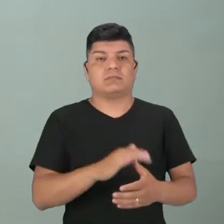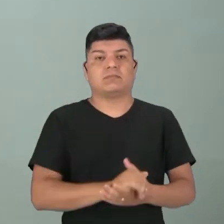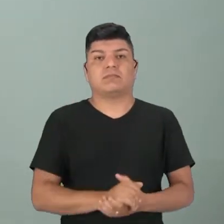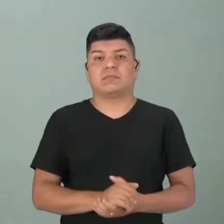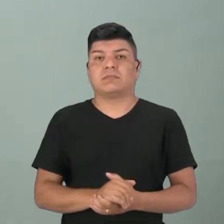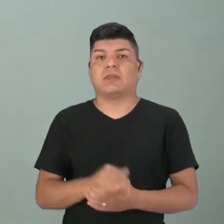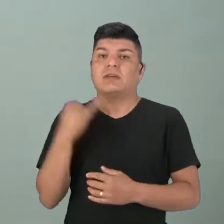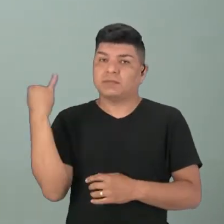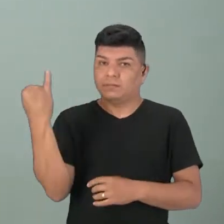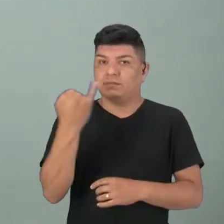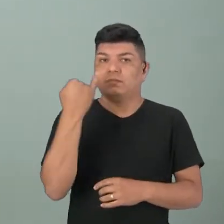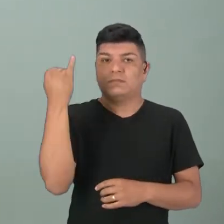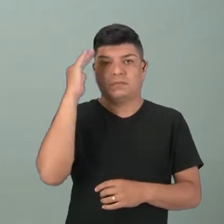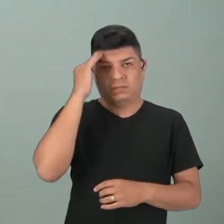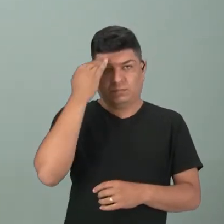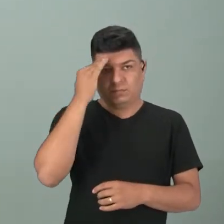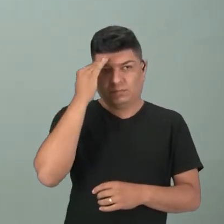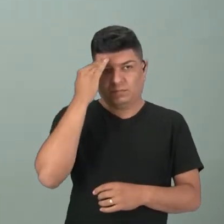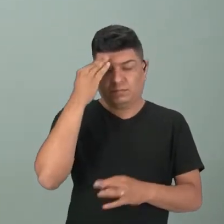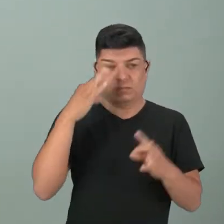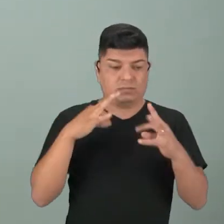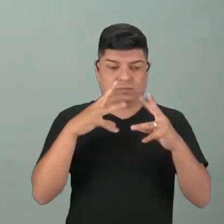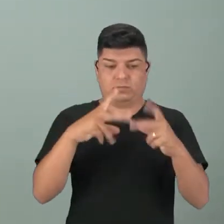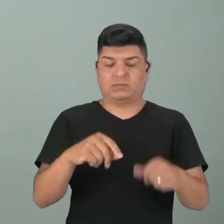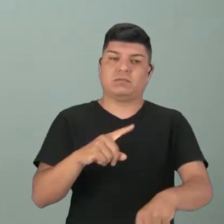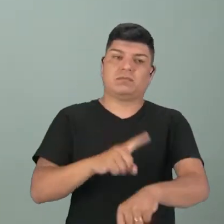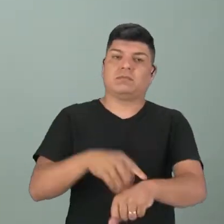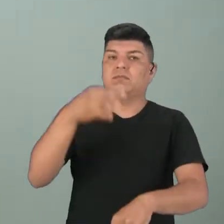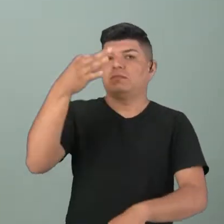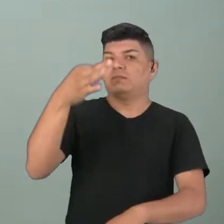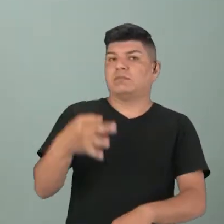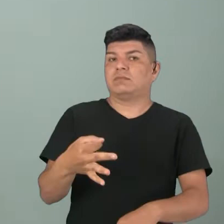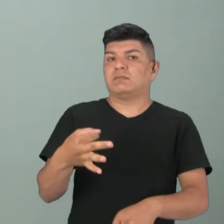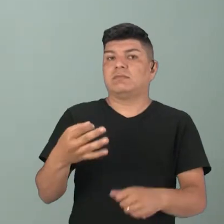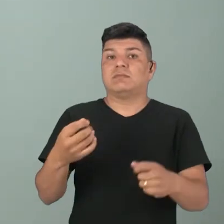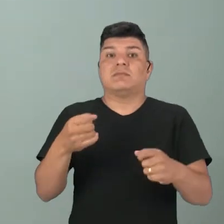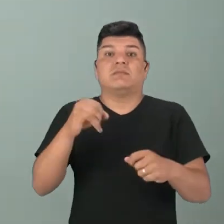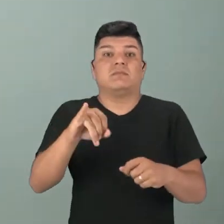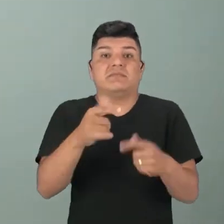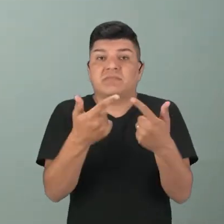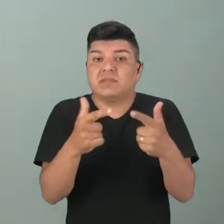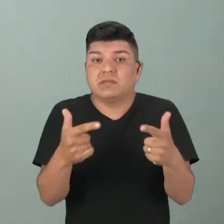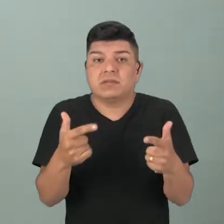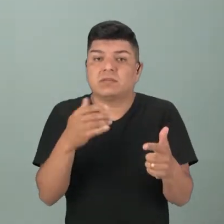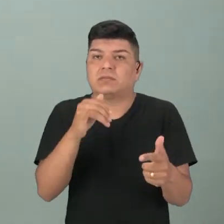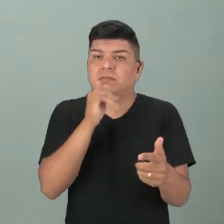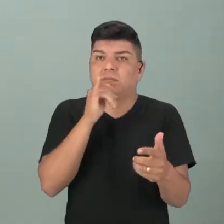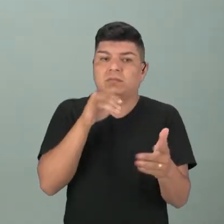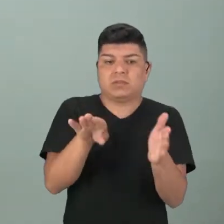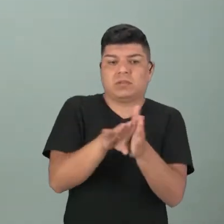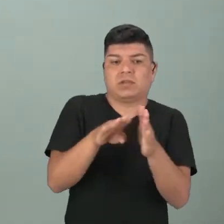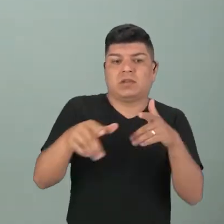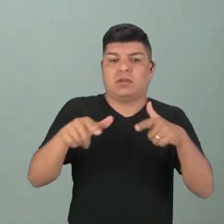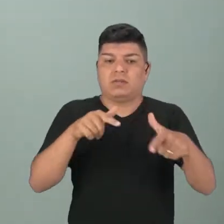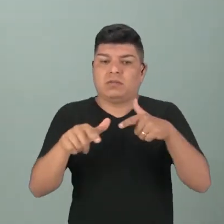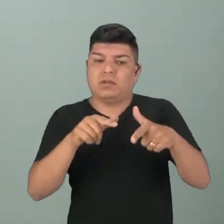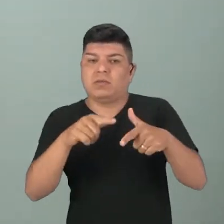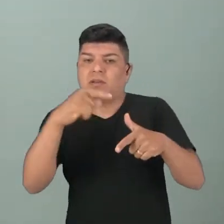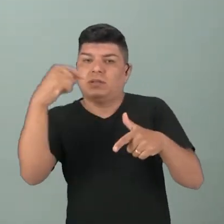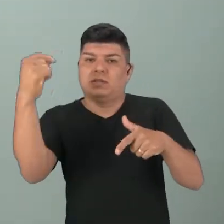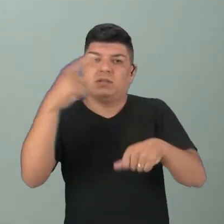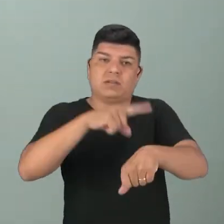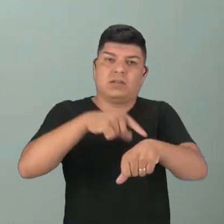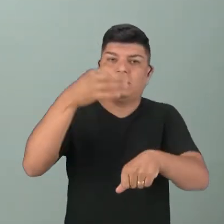Então é importante eu compreender isso. Tudo tem um tempo. Imagine se eu não tivesse tempo para me entrar no meu trabalho, para me sair, né, para me